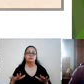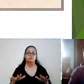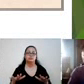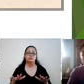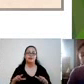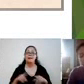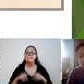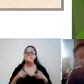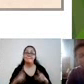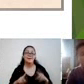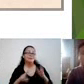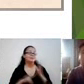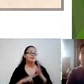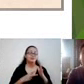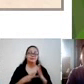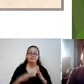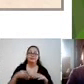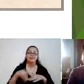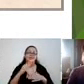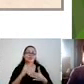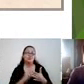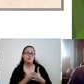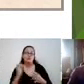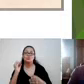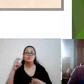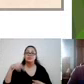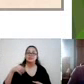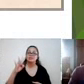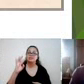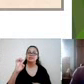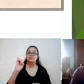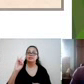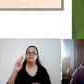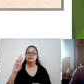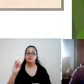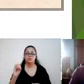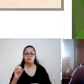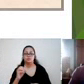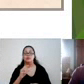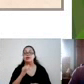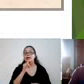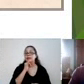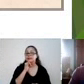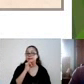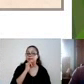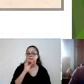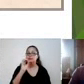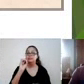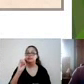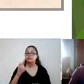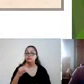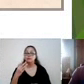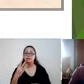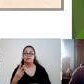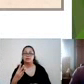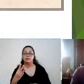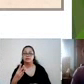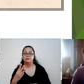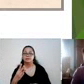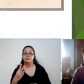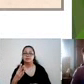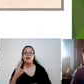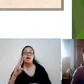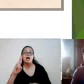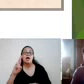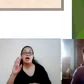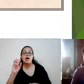significar que todos os racionais são inteiros, ok? Pega o 0,3. É racional,